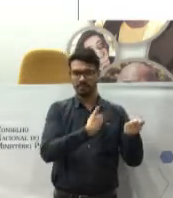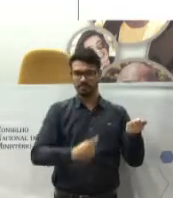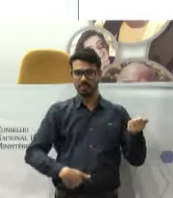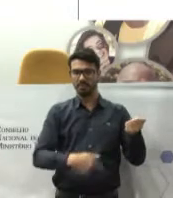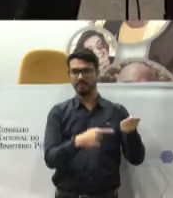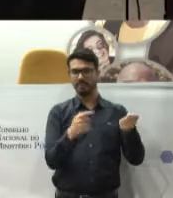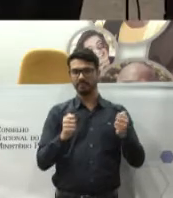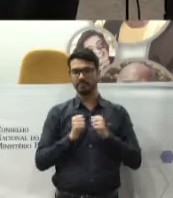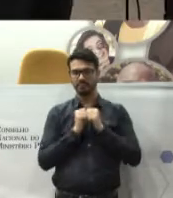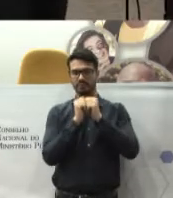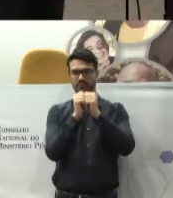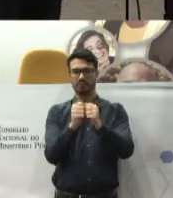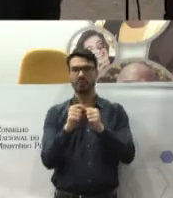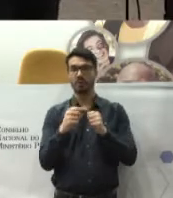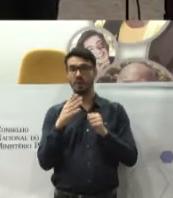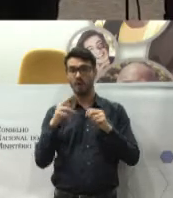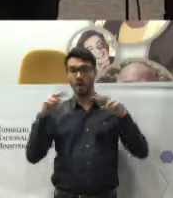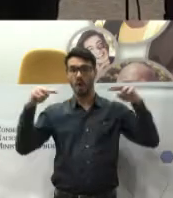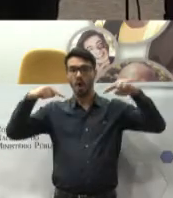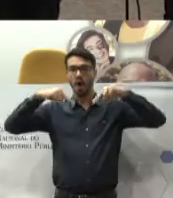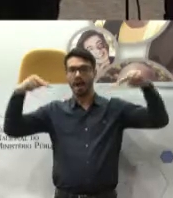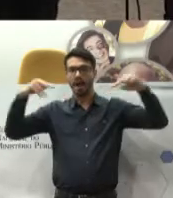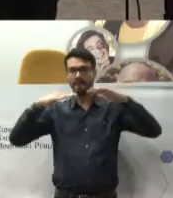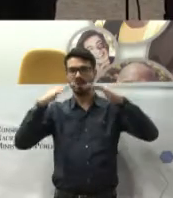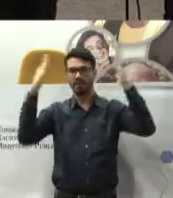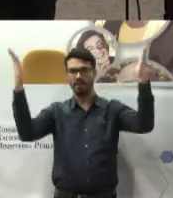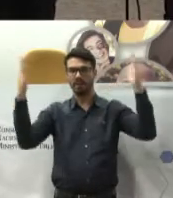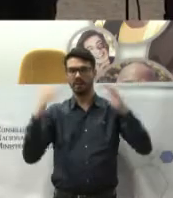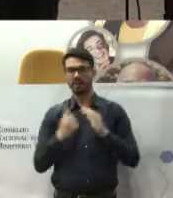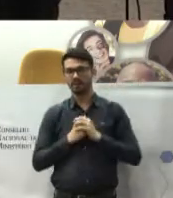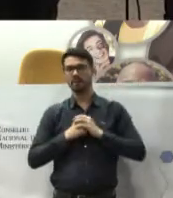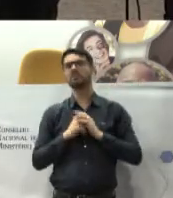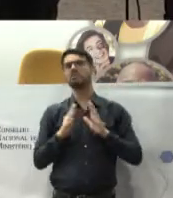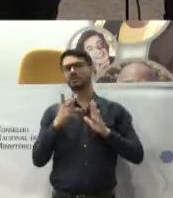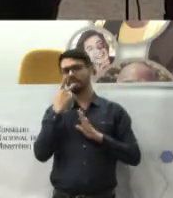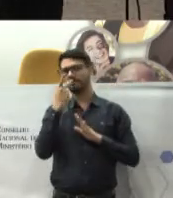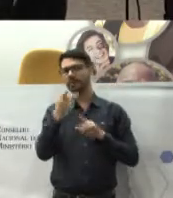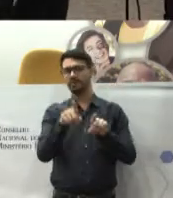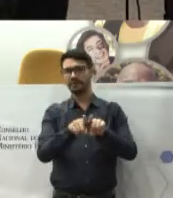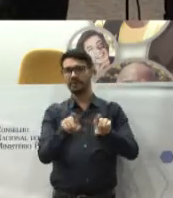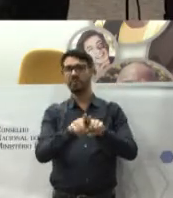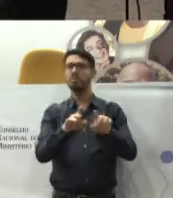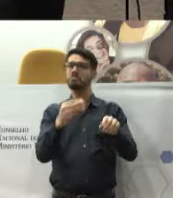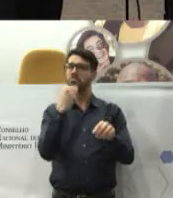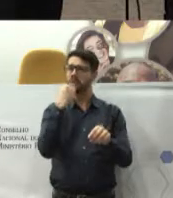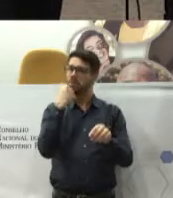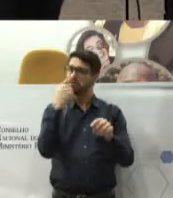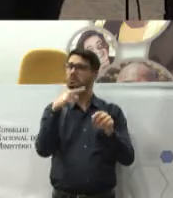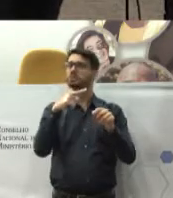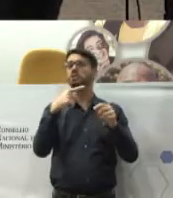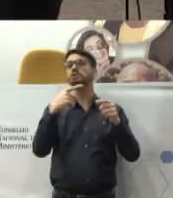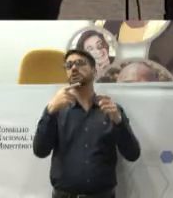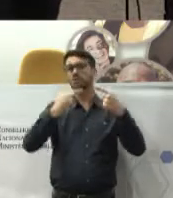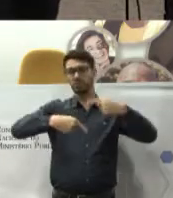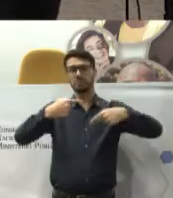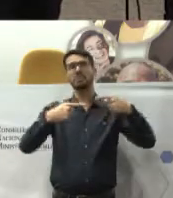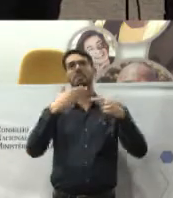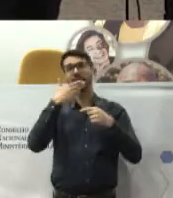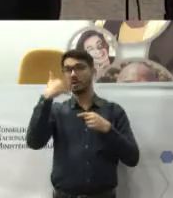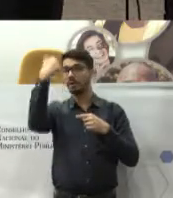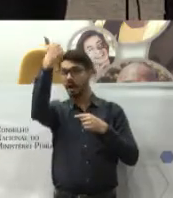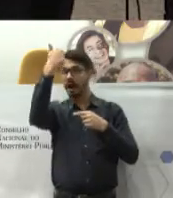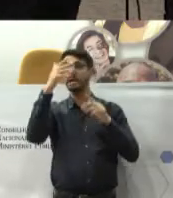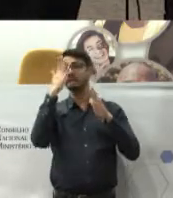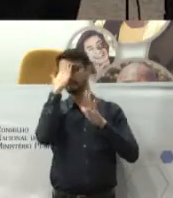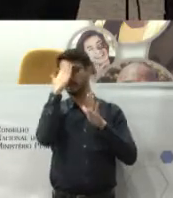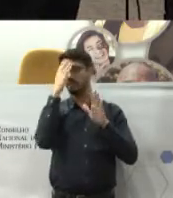rapidinho. Até agora eu falei muito pouco de nós, há muito mais que podemos discutir entre nós para melhorarmos como somos, e sempre